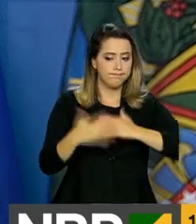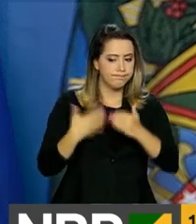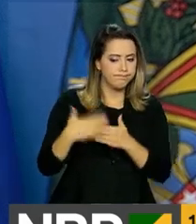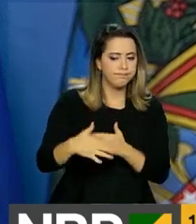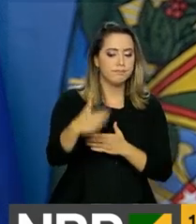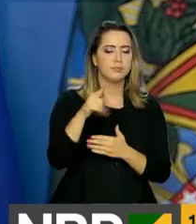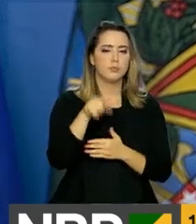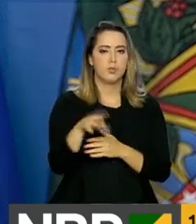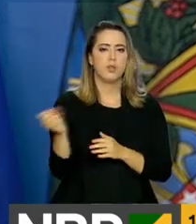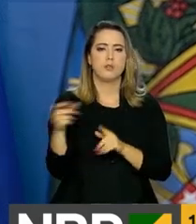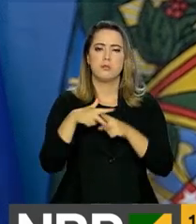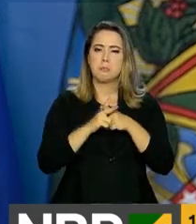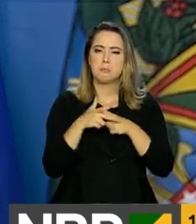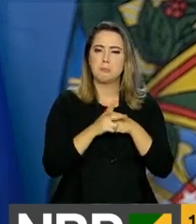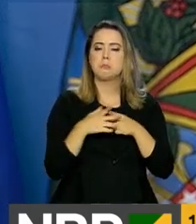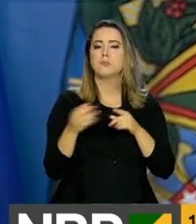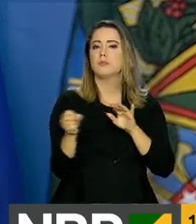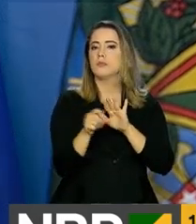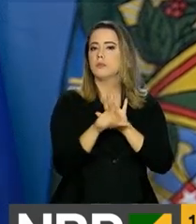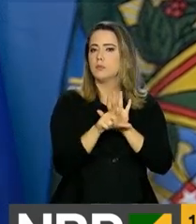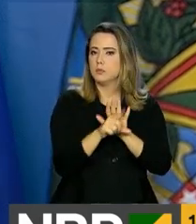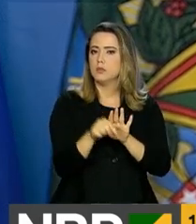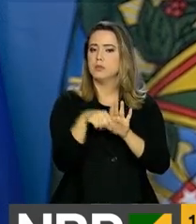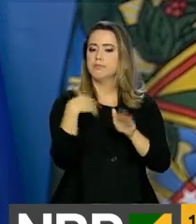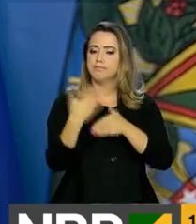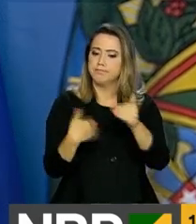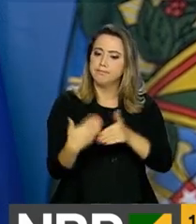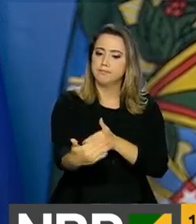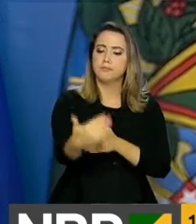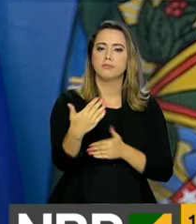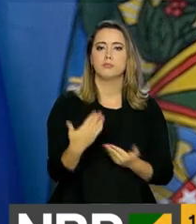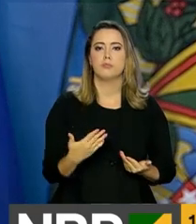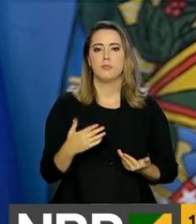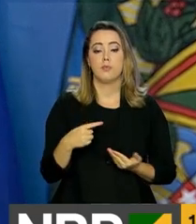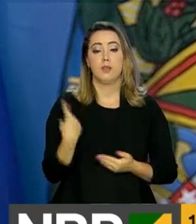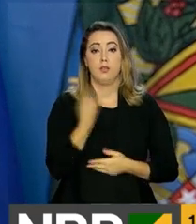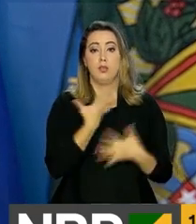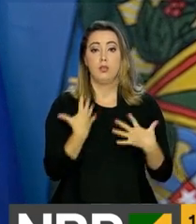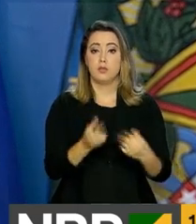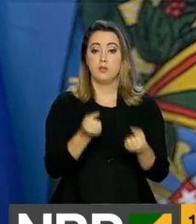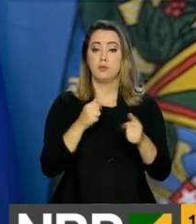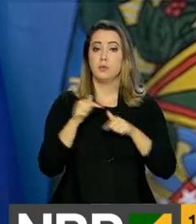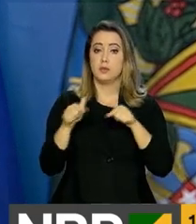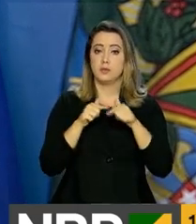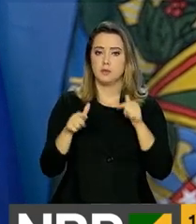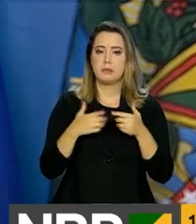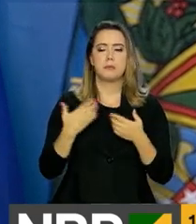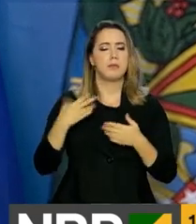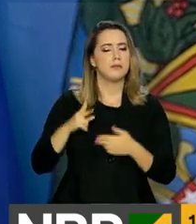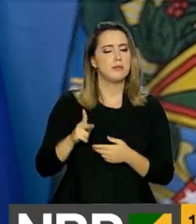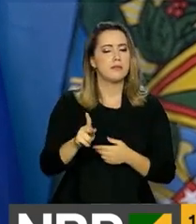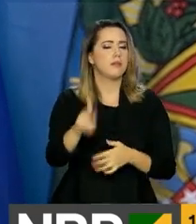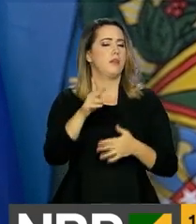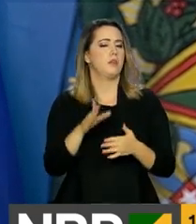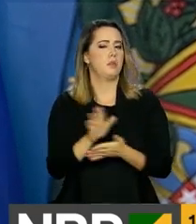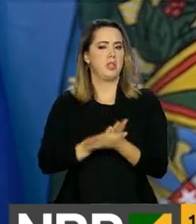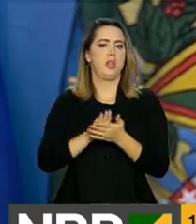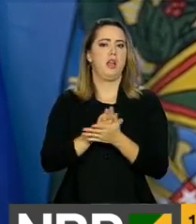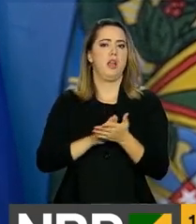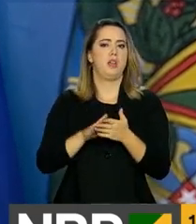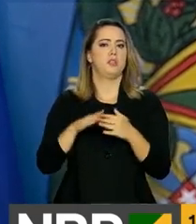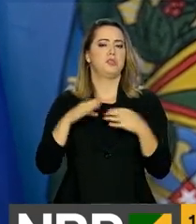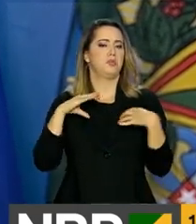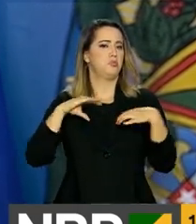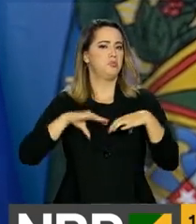essas reformas é a diante da então nós vamos trabalhar sem descanso para melhorar a